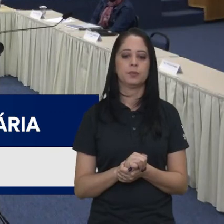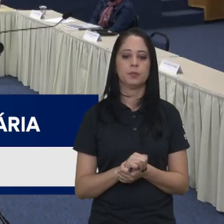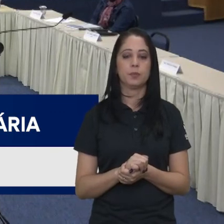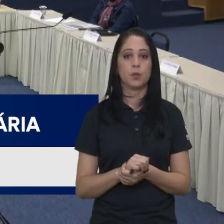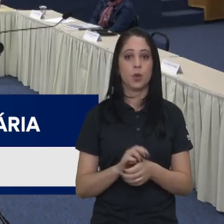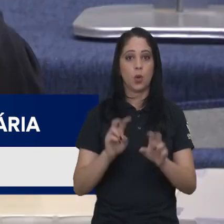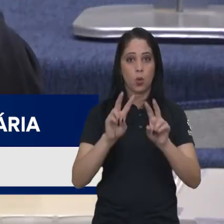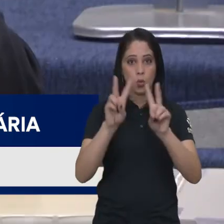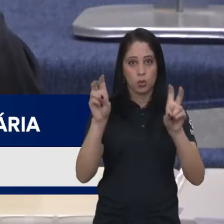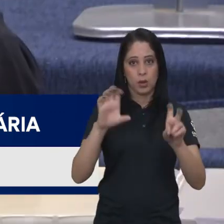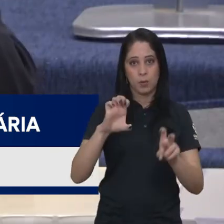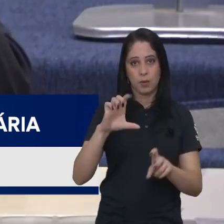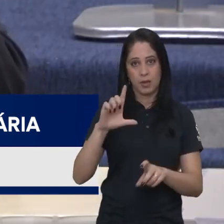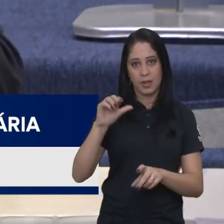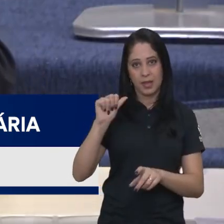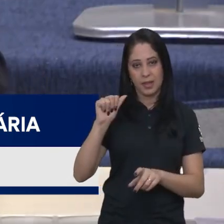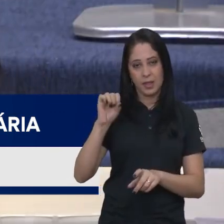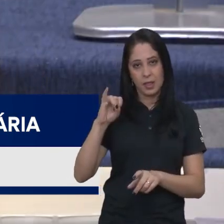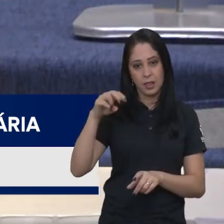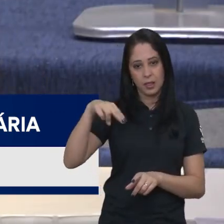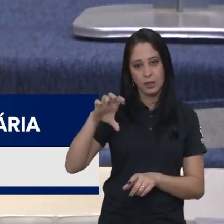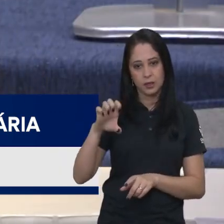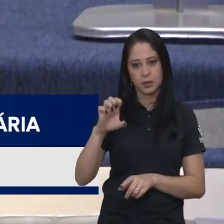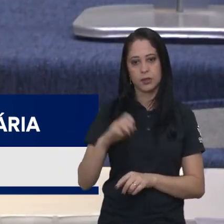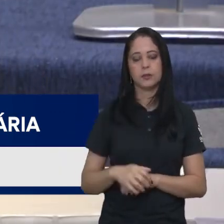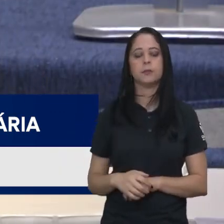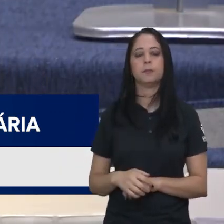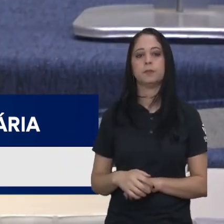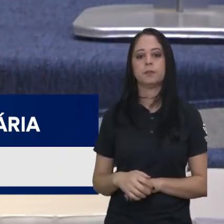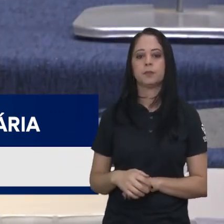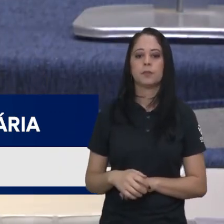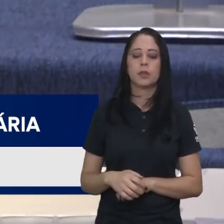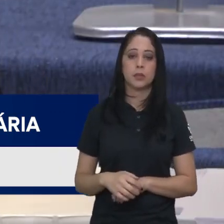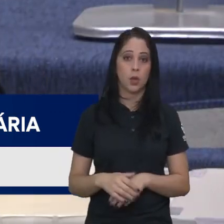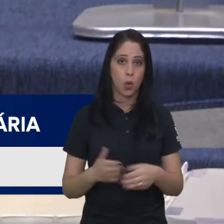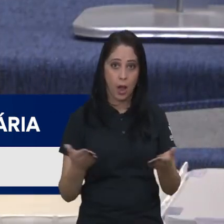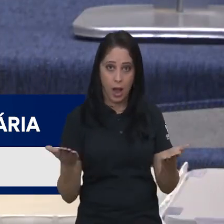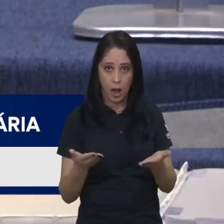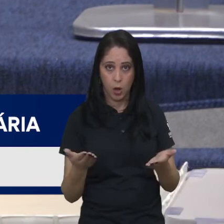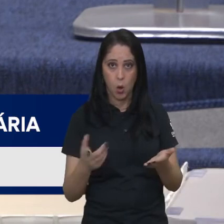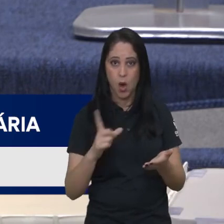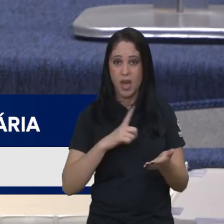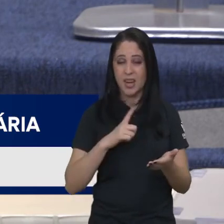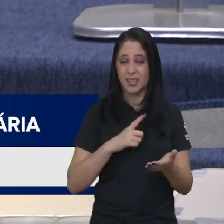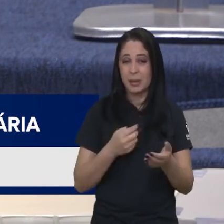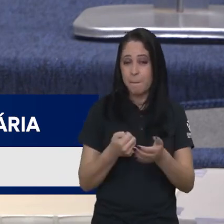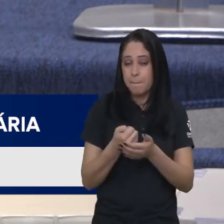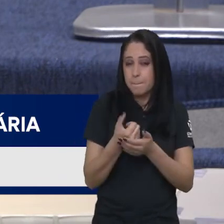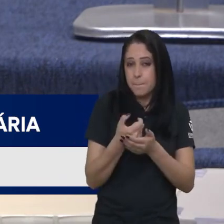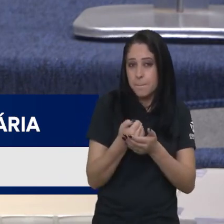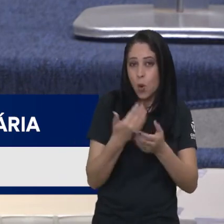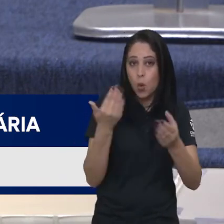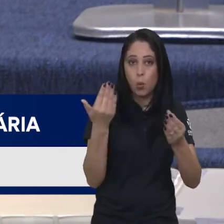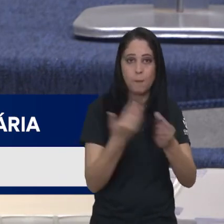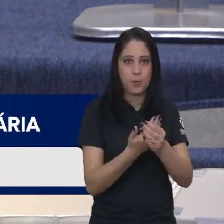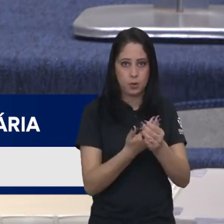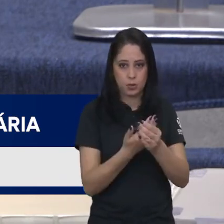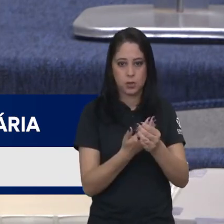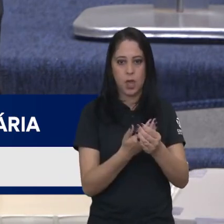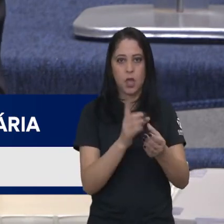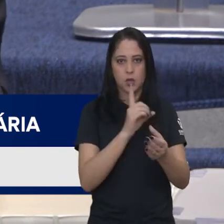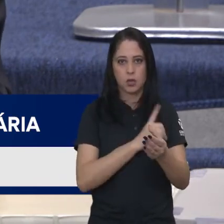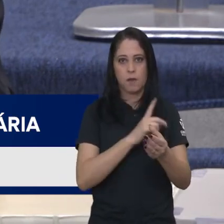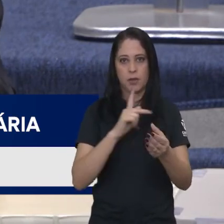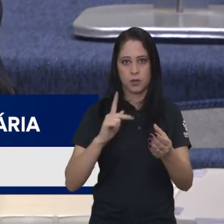sobre a questão que a Elayne levantou, eu não falei disso, mas hoje existem poucas ações civis públicas propostas pela Defensoria,